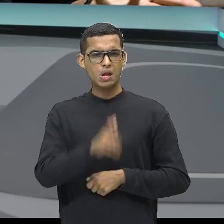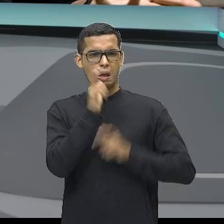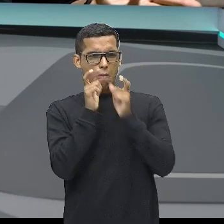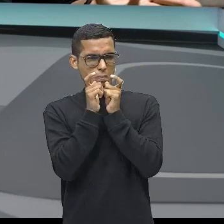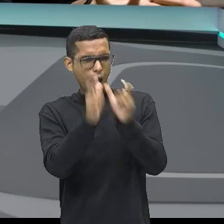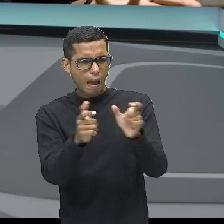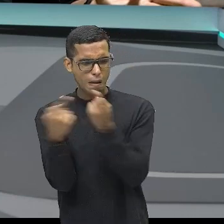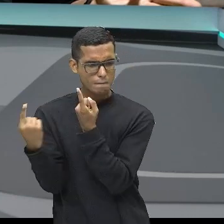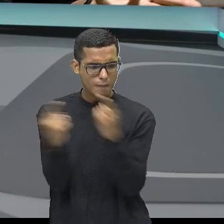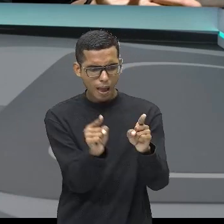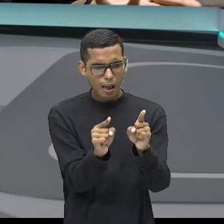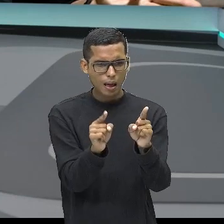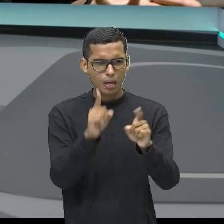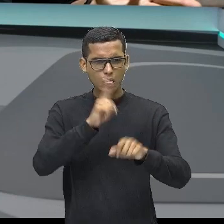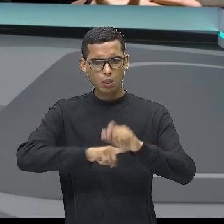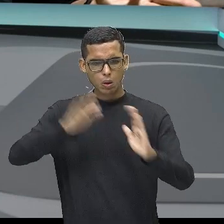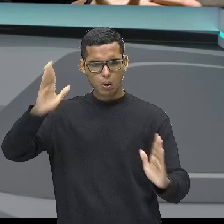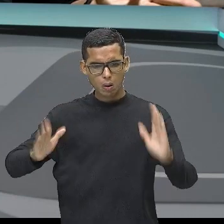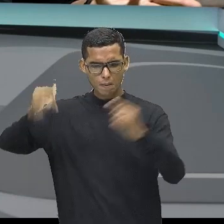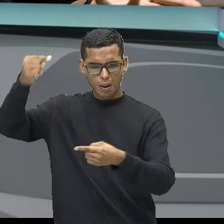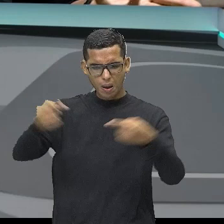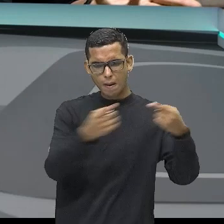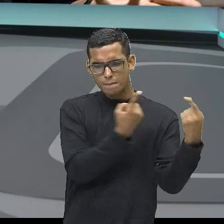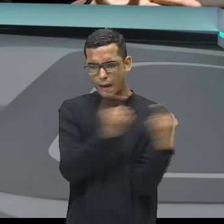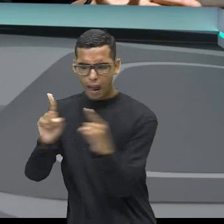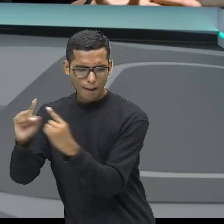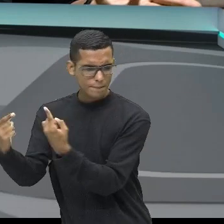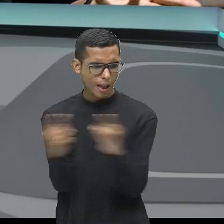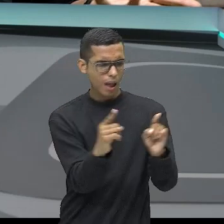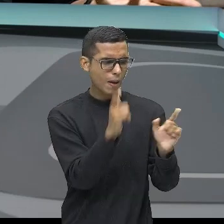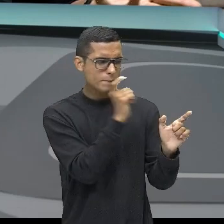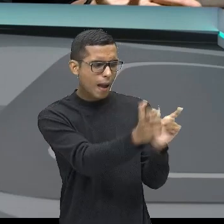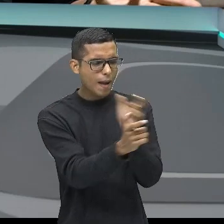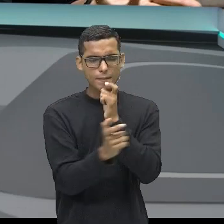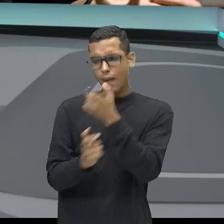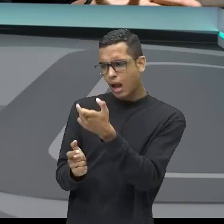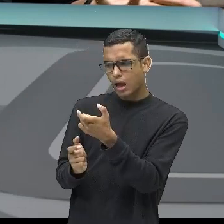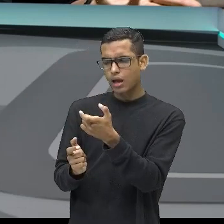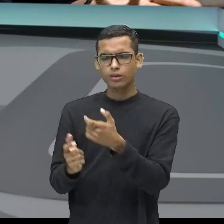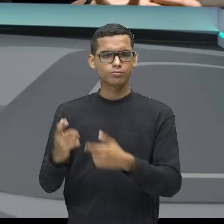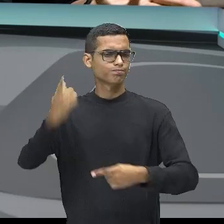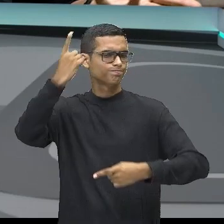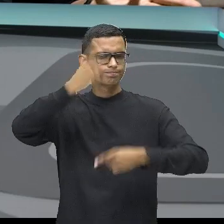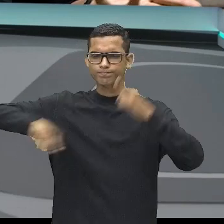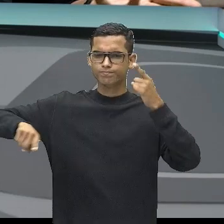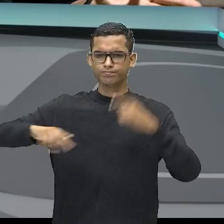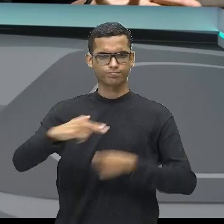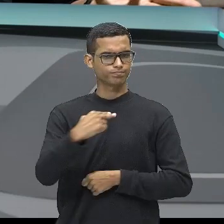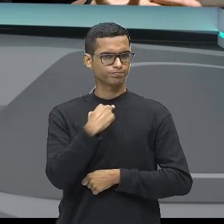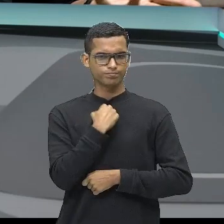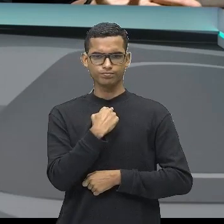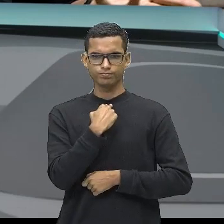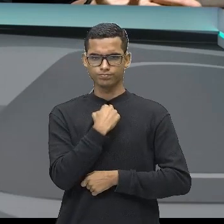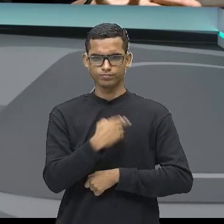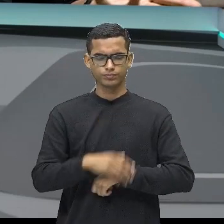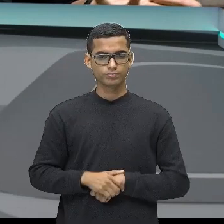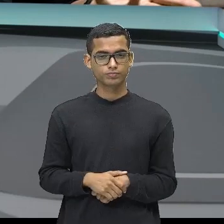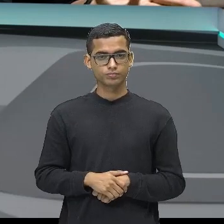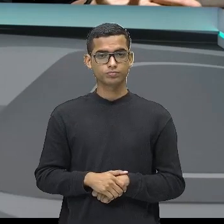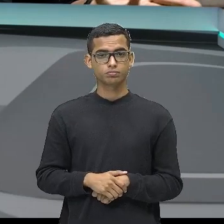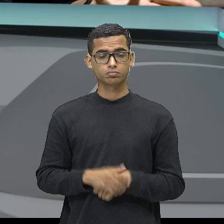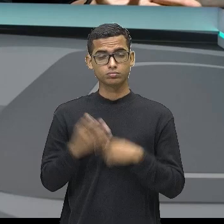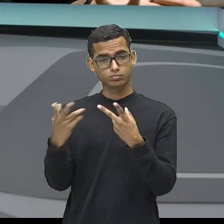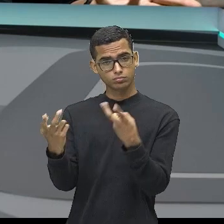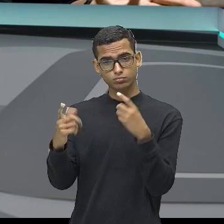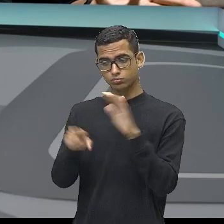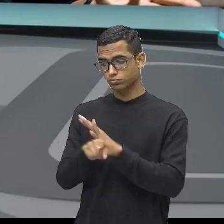ofensas, certo? Durante o decorrer do nosso debate. No que nós assistimos, percebe que os personagens foram cordiais e